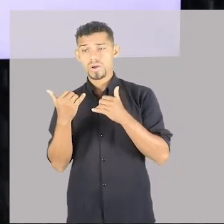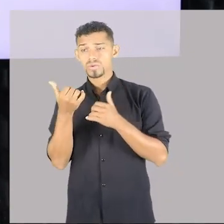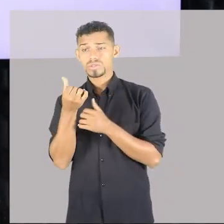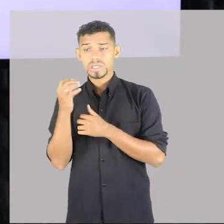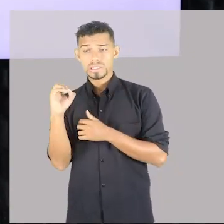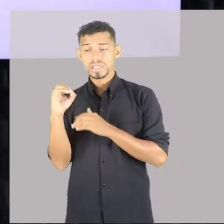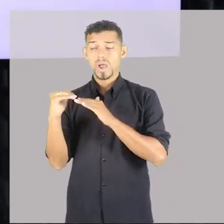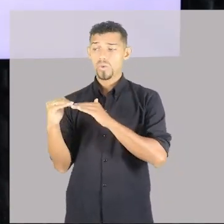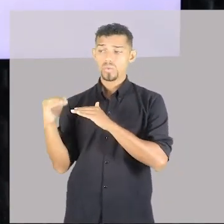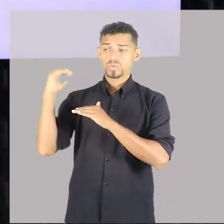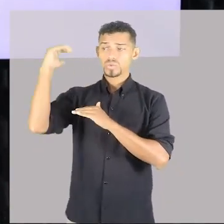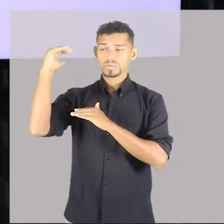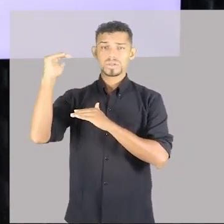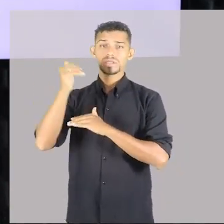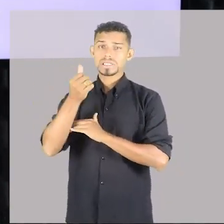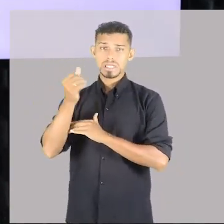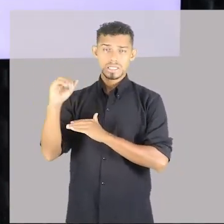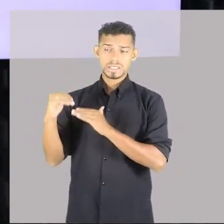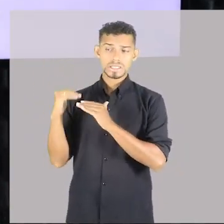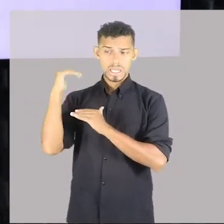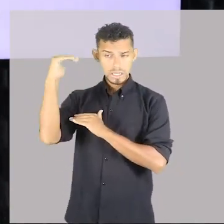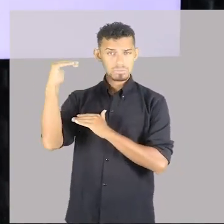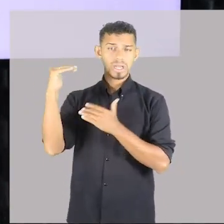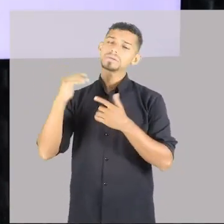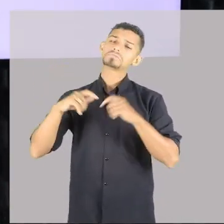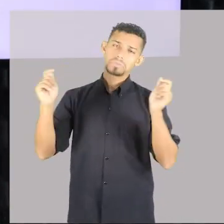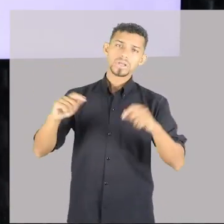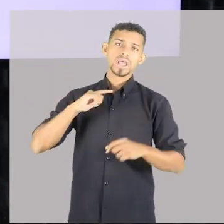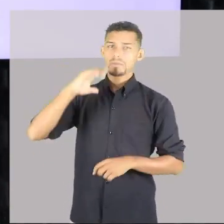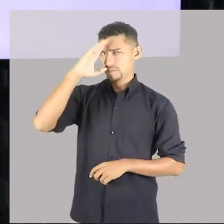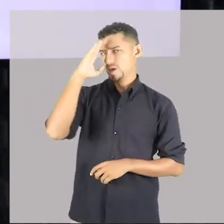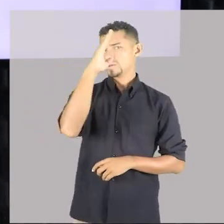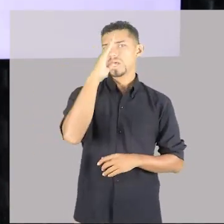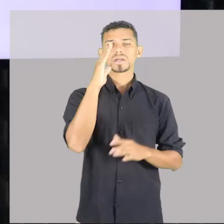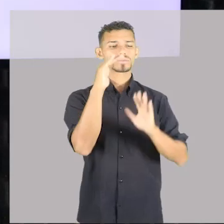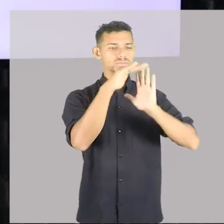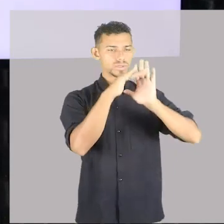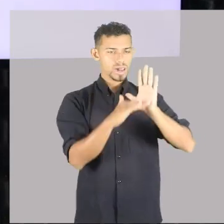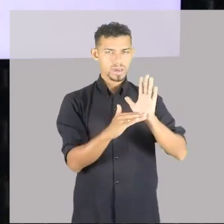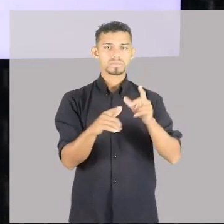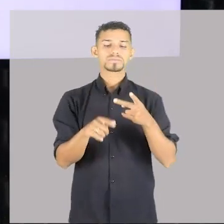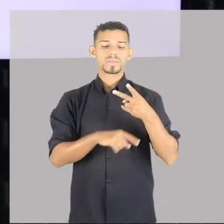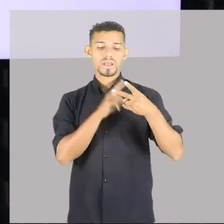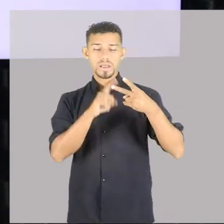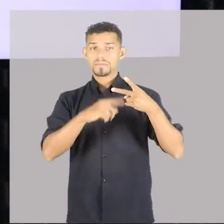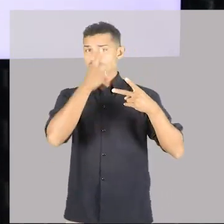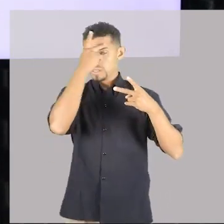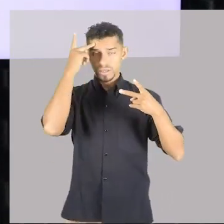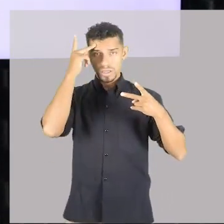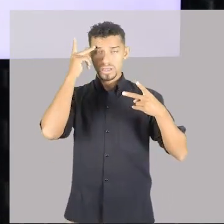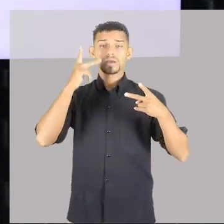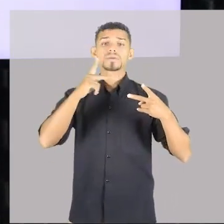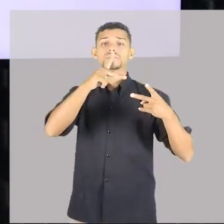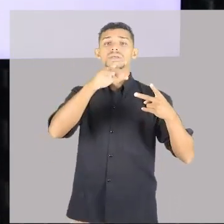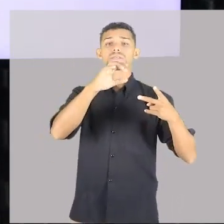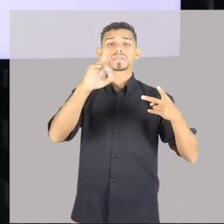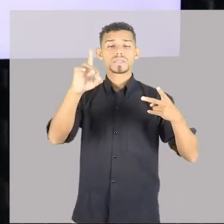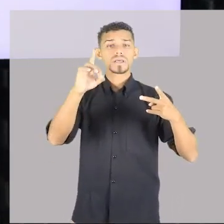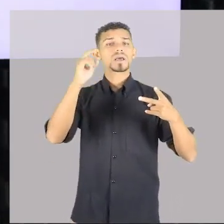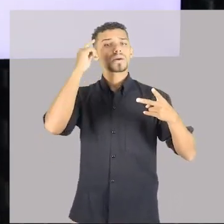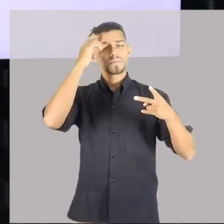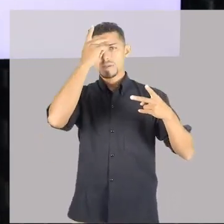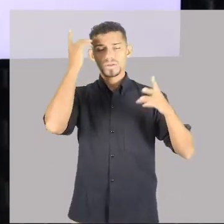60 anos terá prioridade no processo administrativo. Pessoa portadora de deficiência física ou